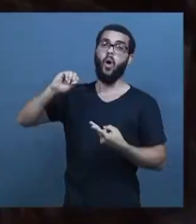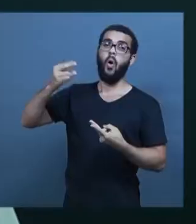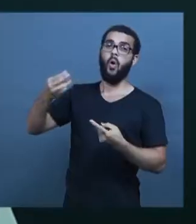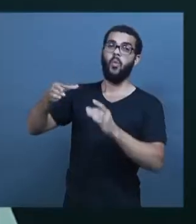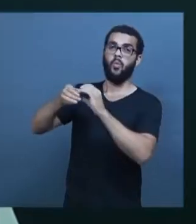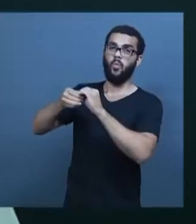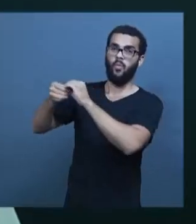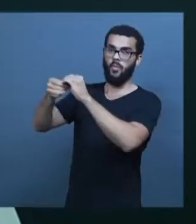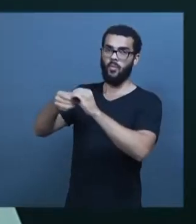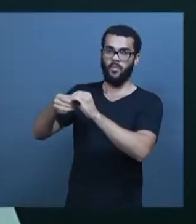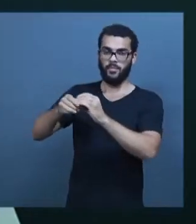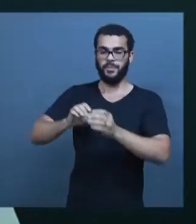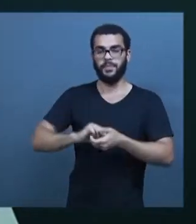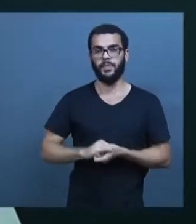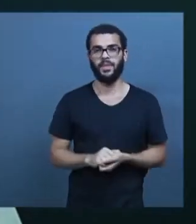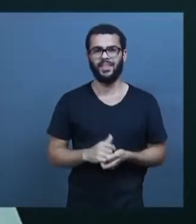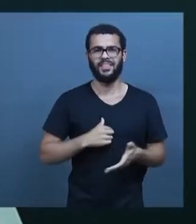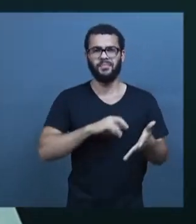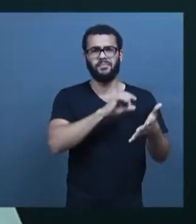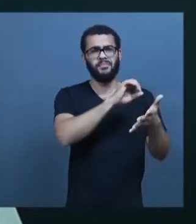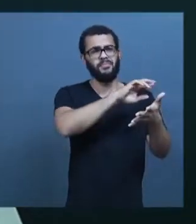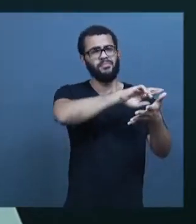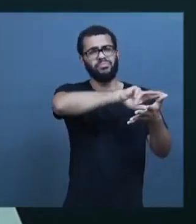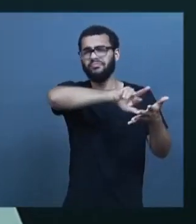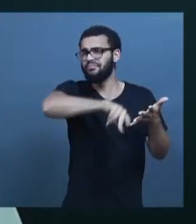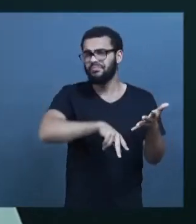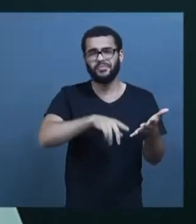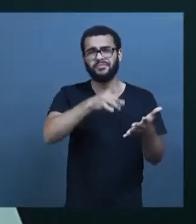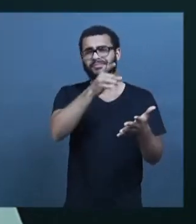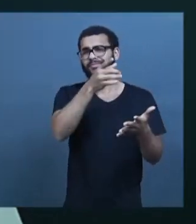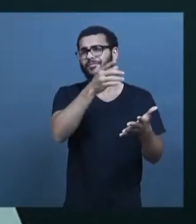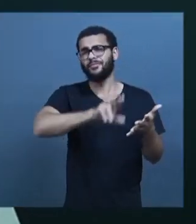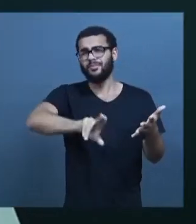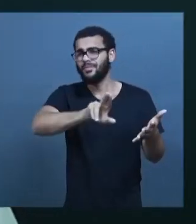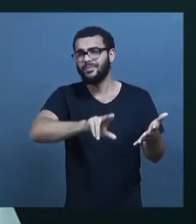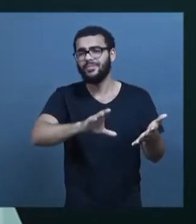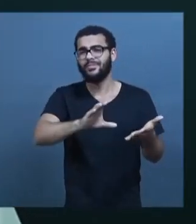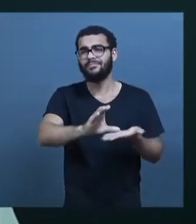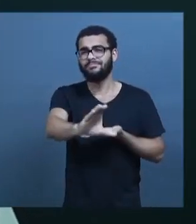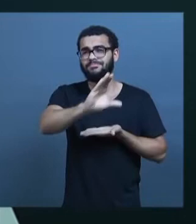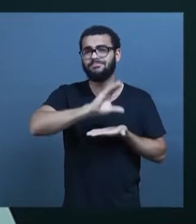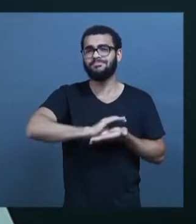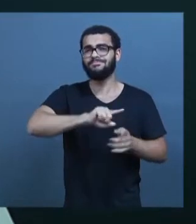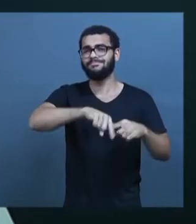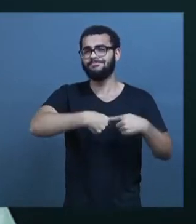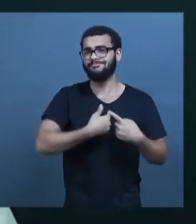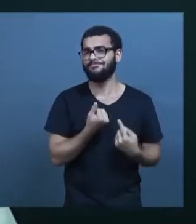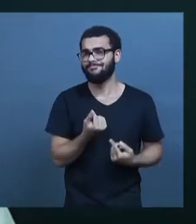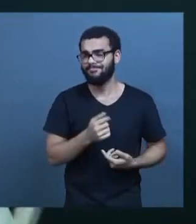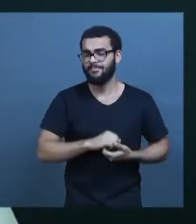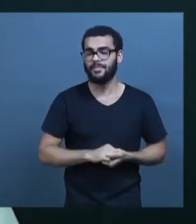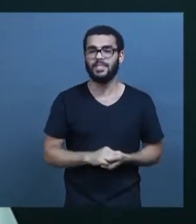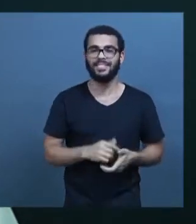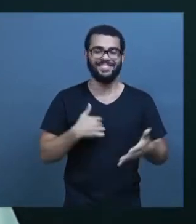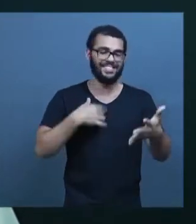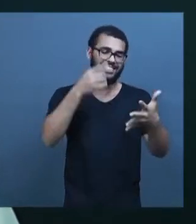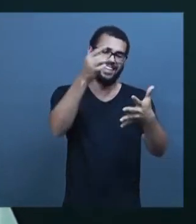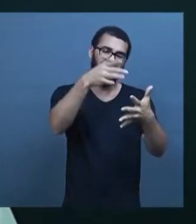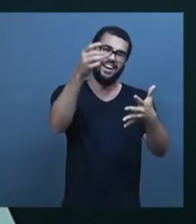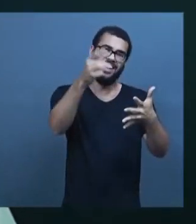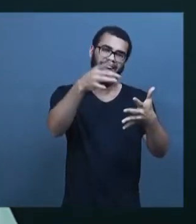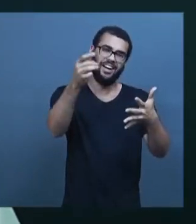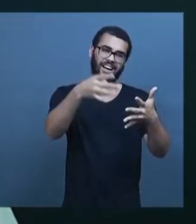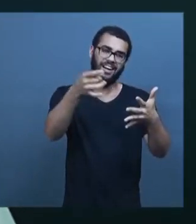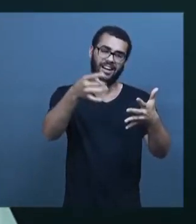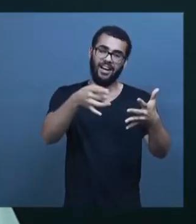possíveis. Hoje, existem inúmeras linhas de crédito. Cada linha de crédito, dependendo do plano de negócio dele e